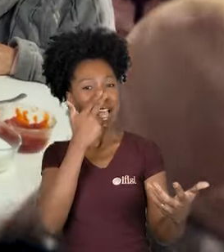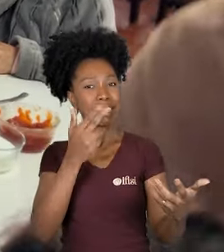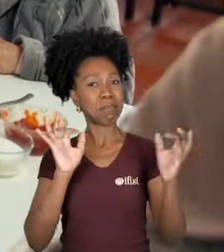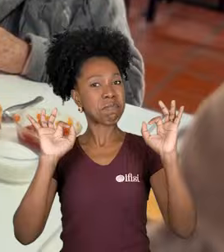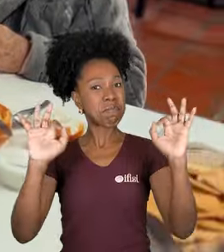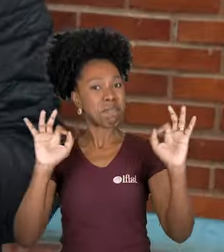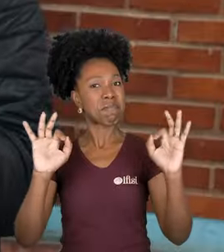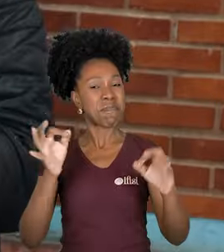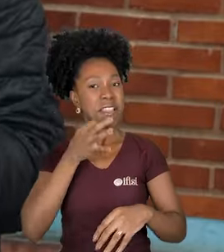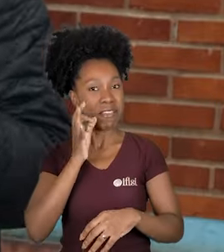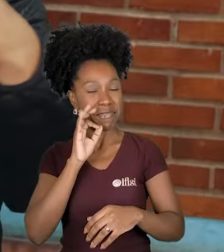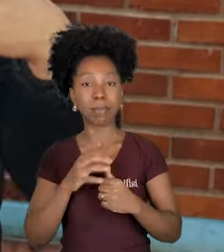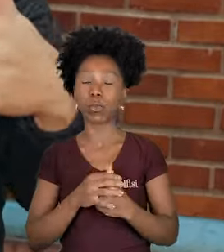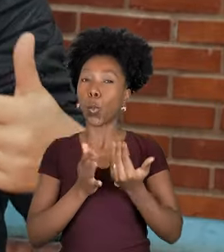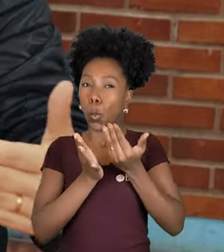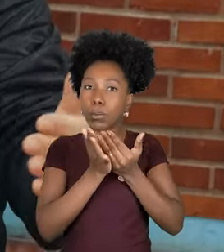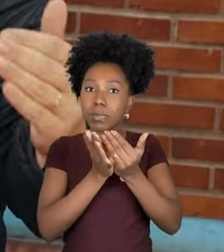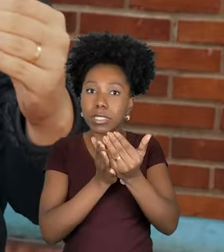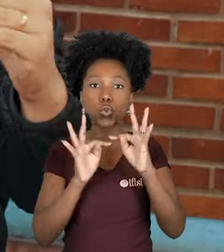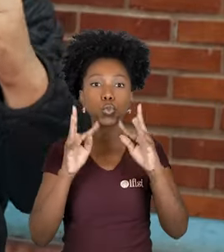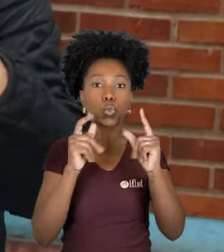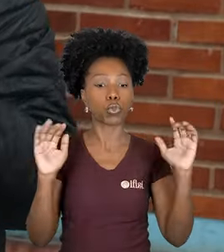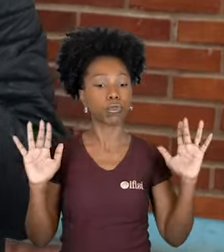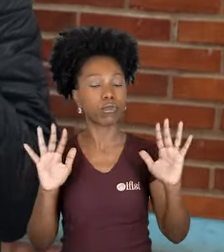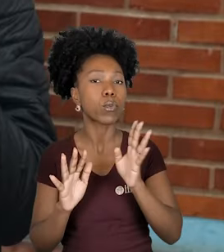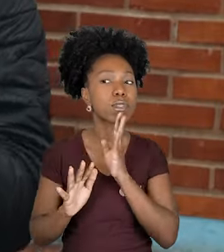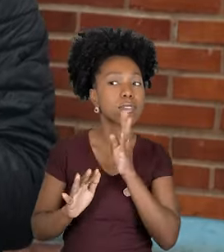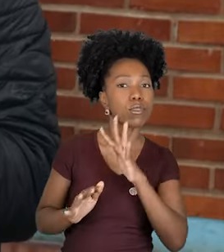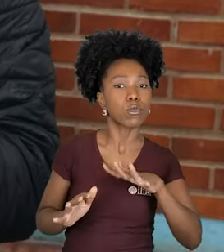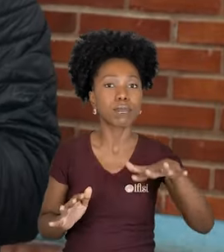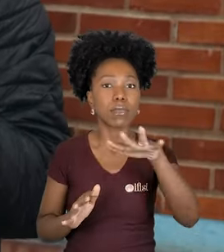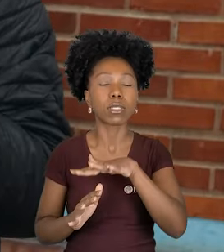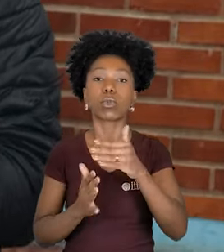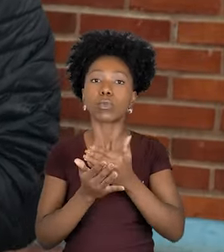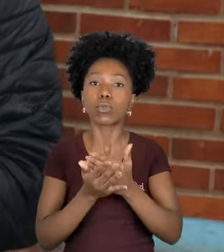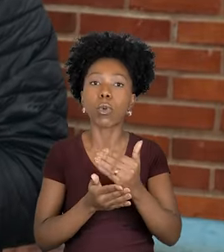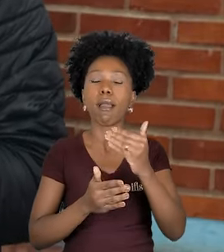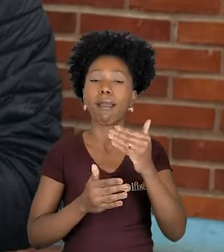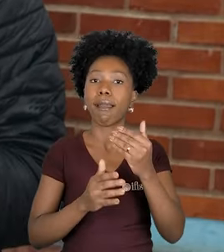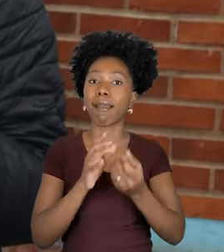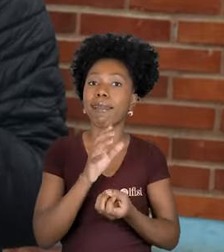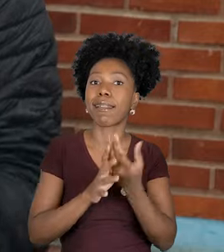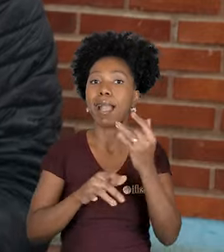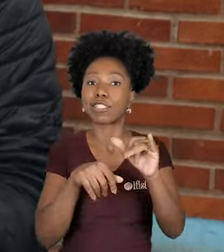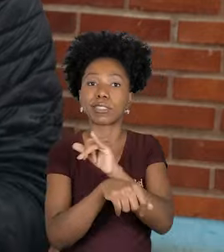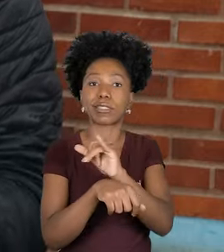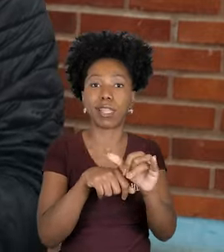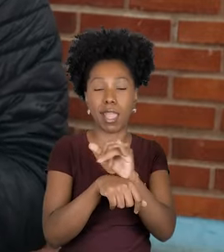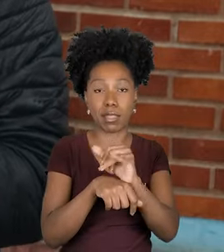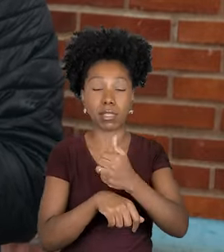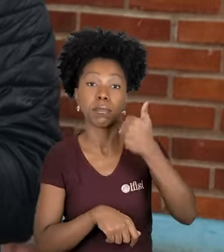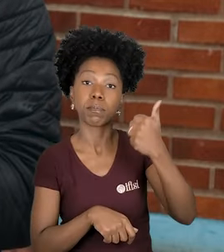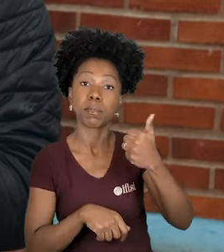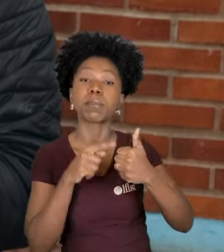café colonial, né? Nos primeiros dias em que todo mundo assentou, conheceu o espaço e tal, a gente foi desenvolvendo também algumas estratégias,